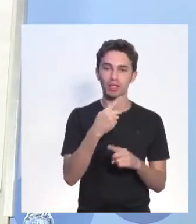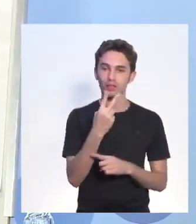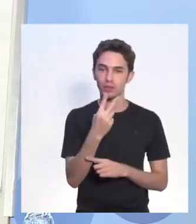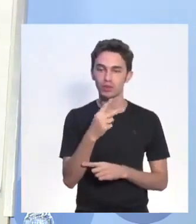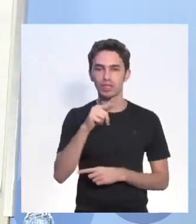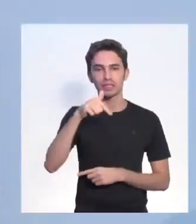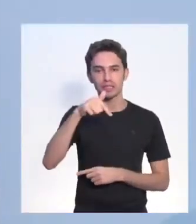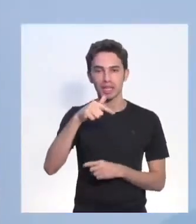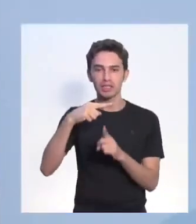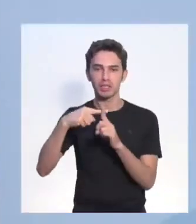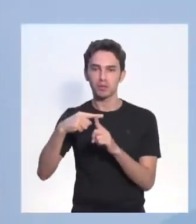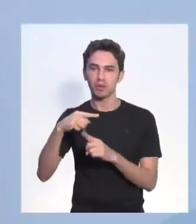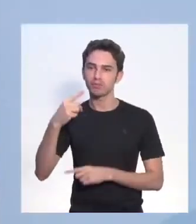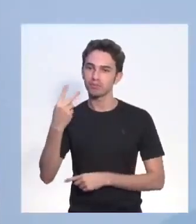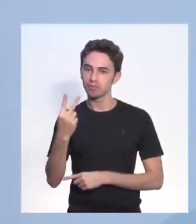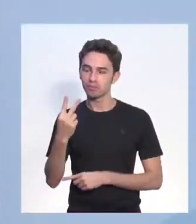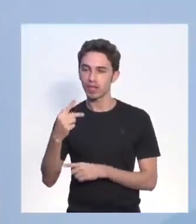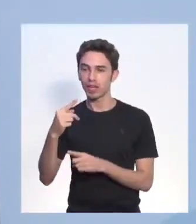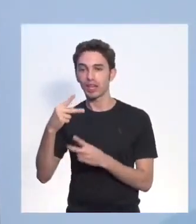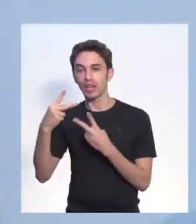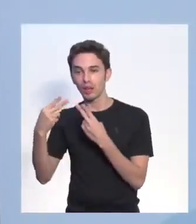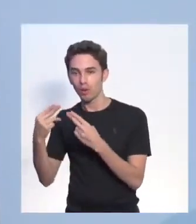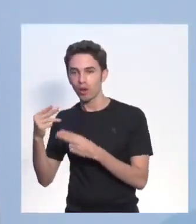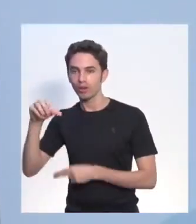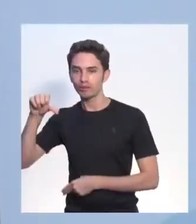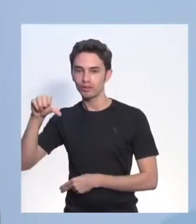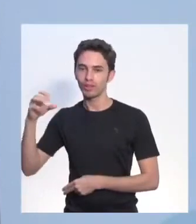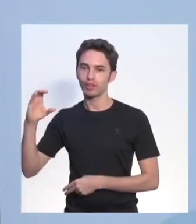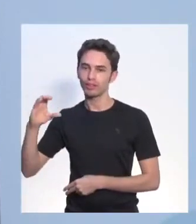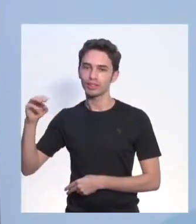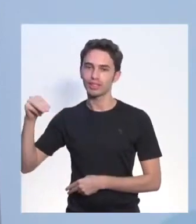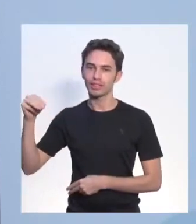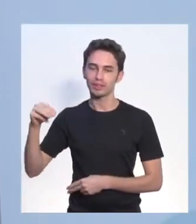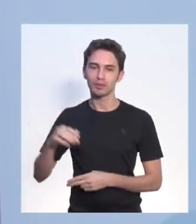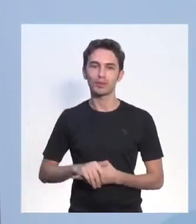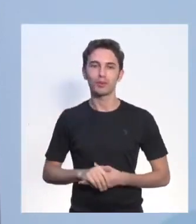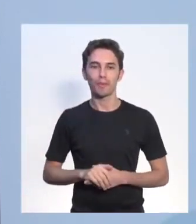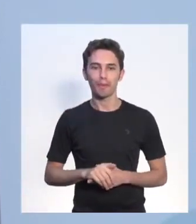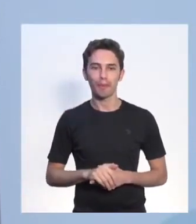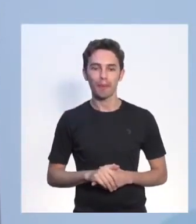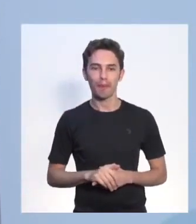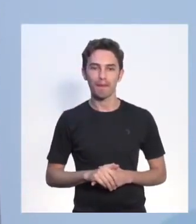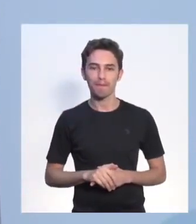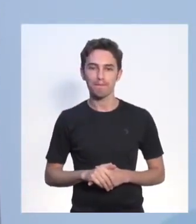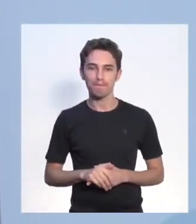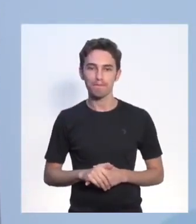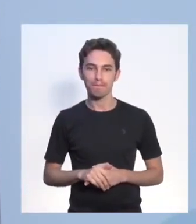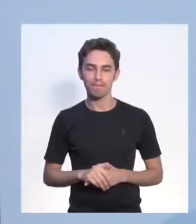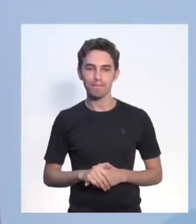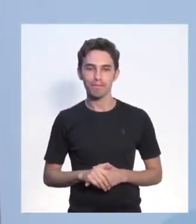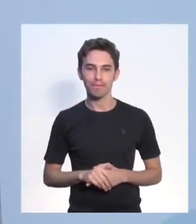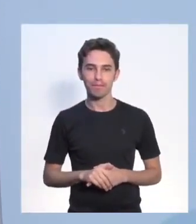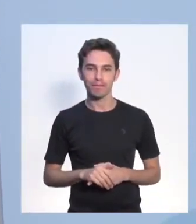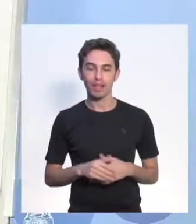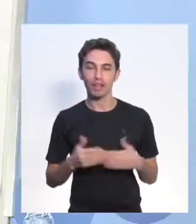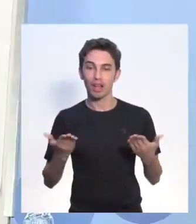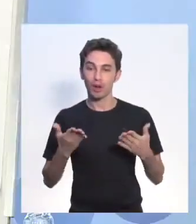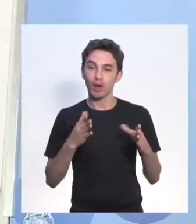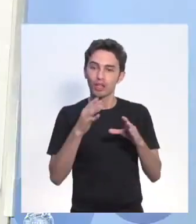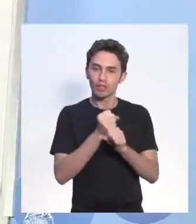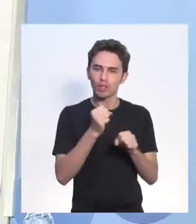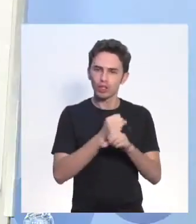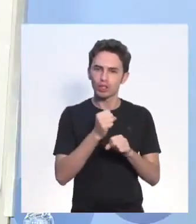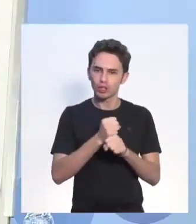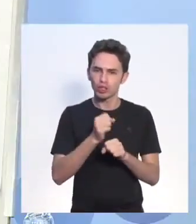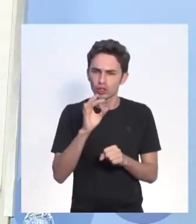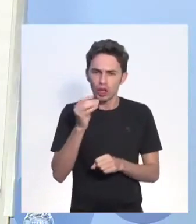bem? Esses 3 números são chamados de números consecutivos, né? Um seguidinho do outro. 7, 8 e 9. Vou fazer a continha aqui só para